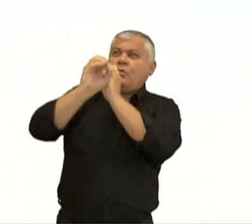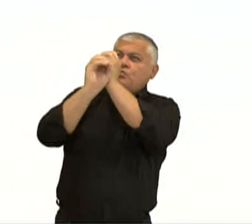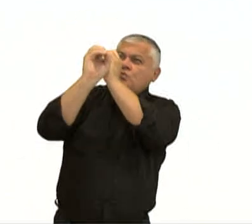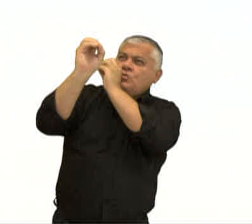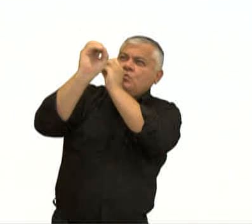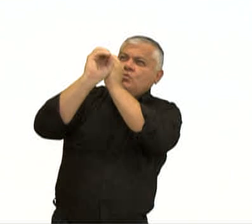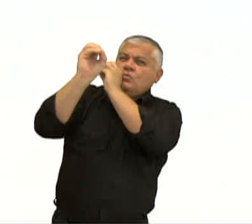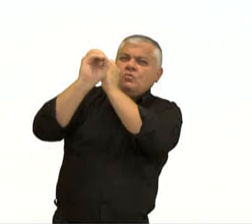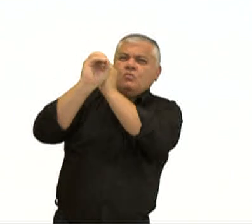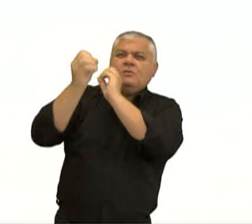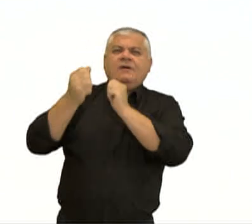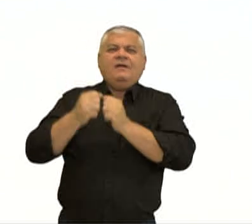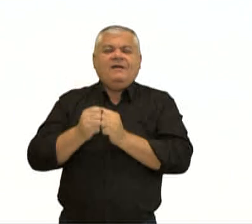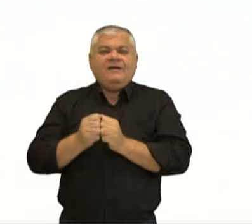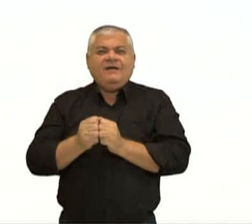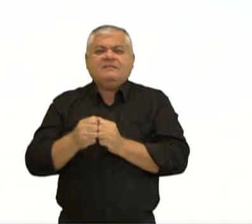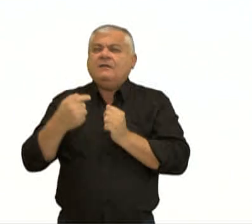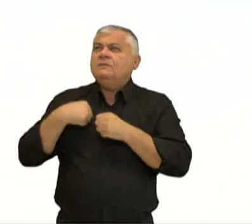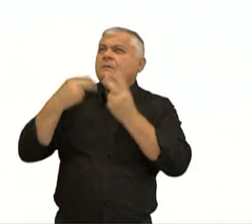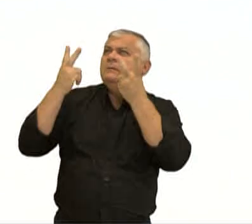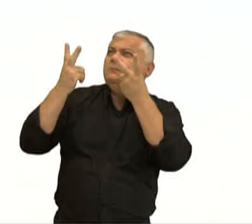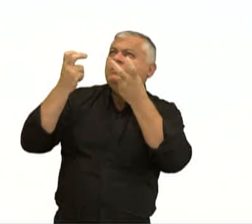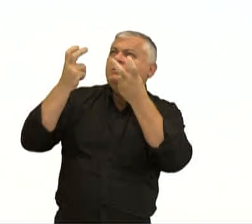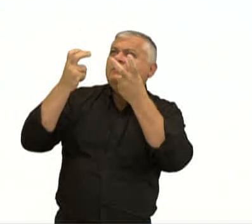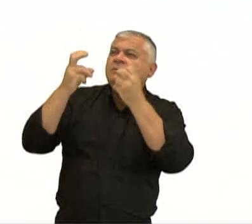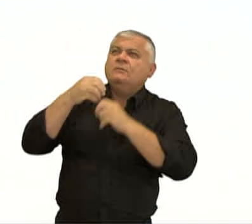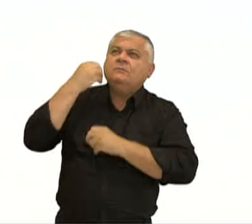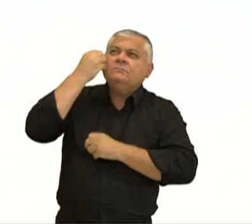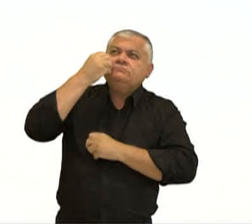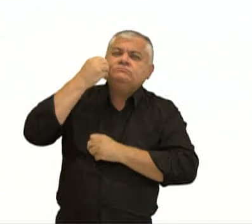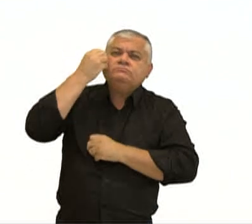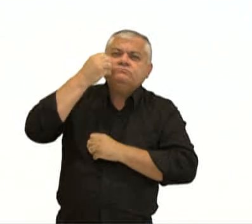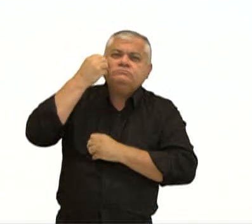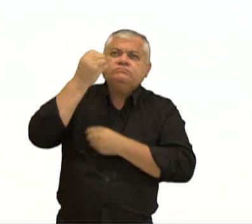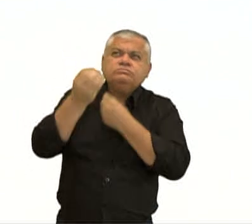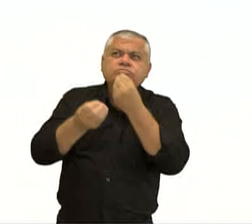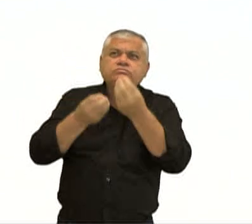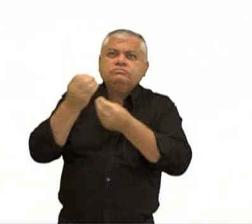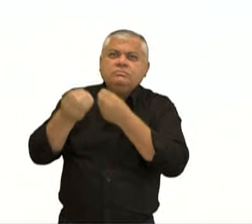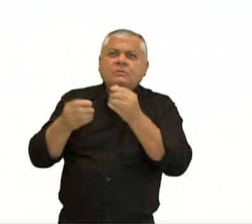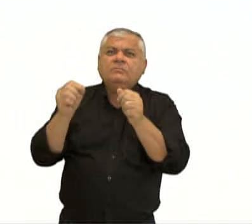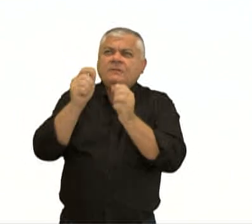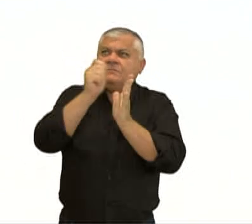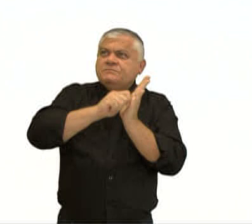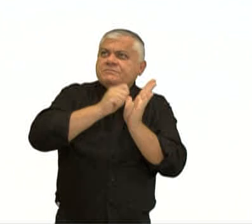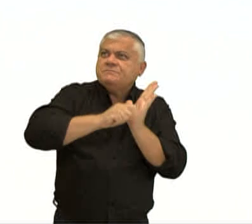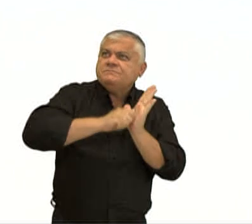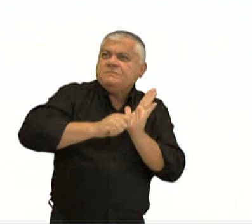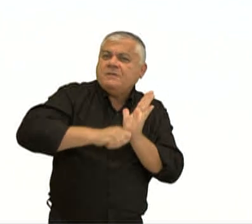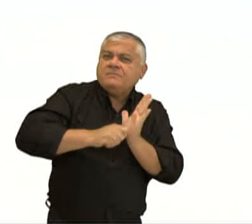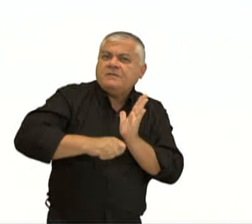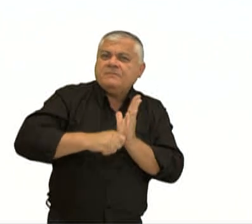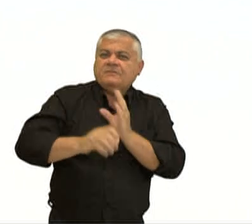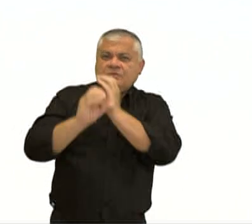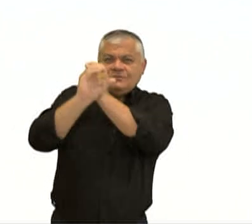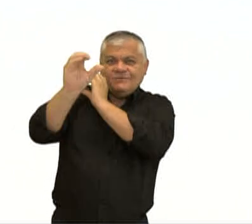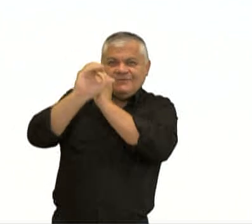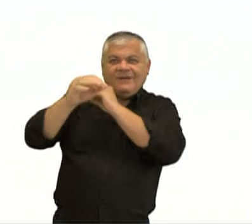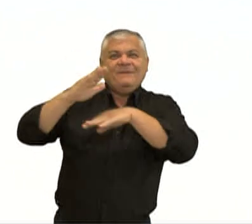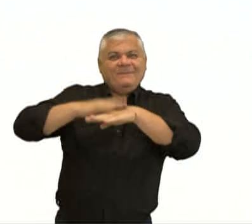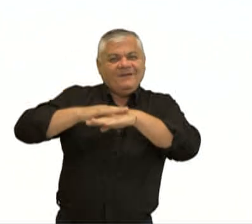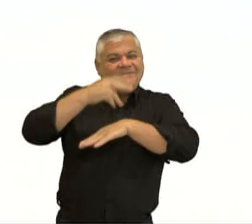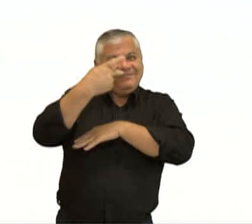A junção entre observação, experimentação e formulação de uma